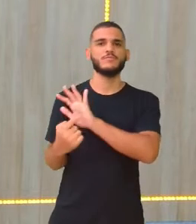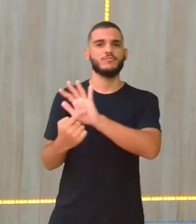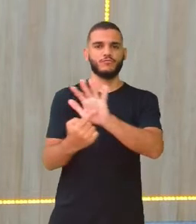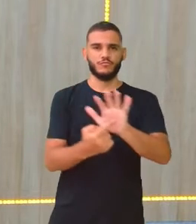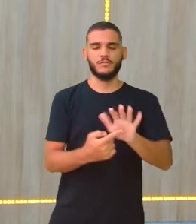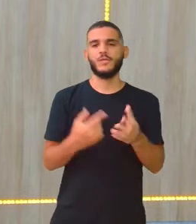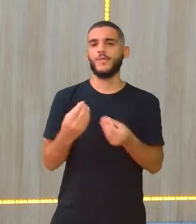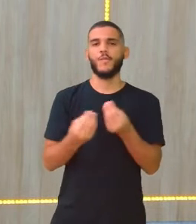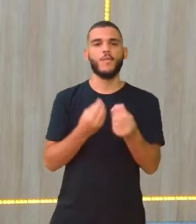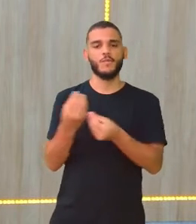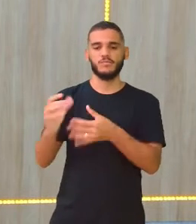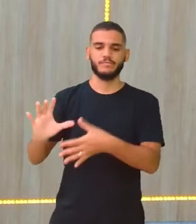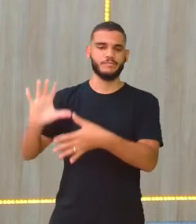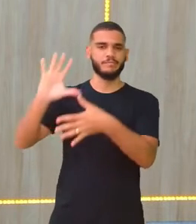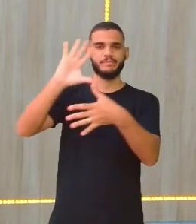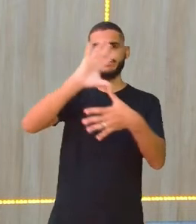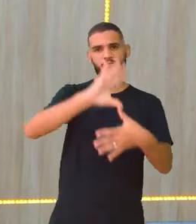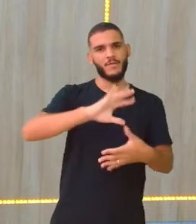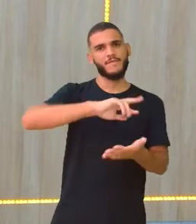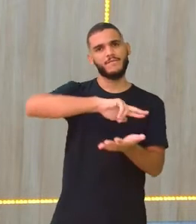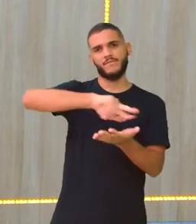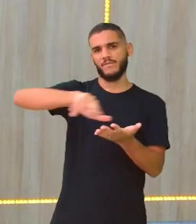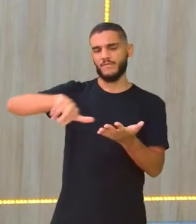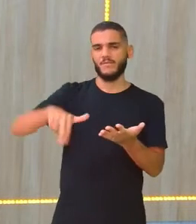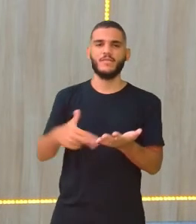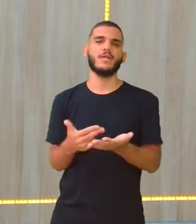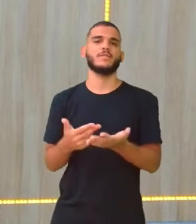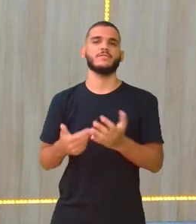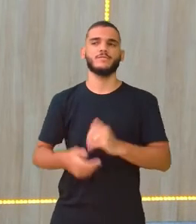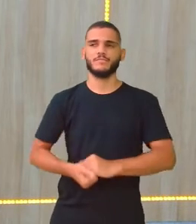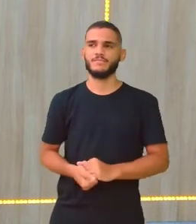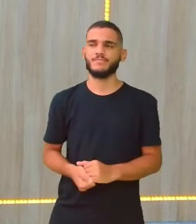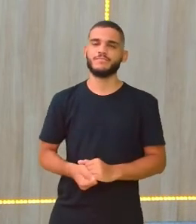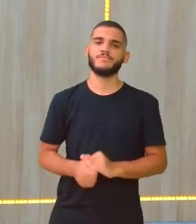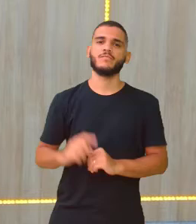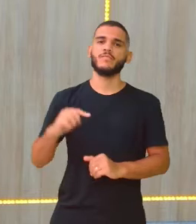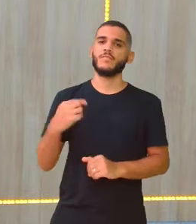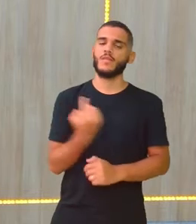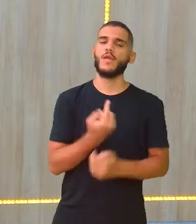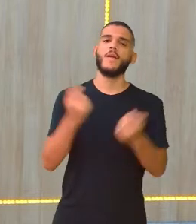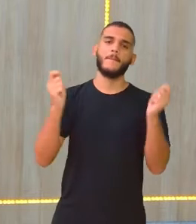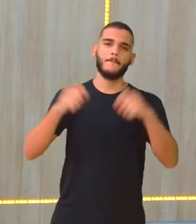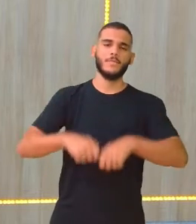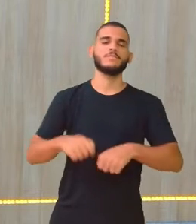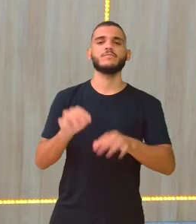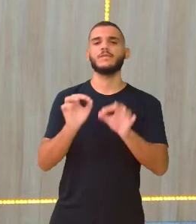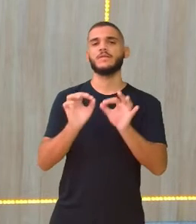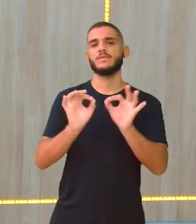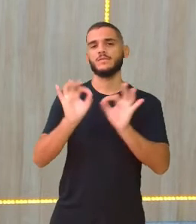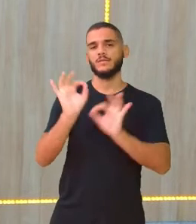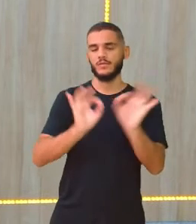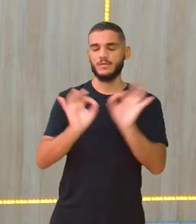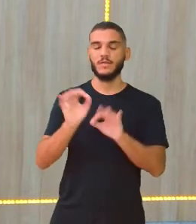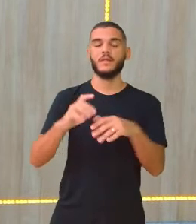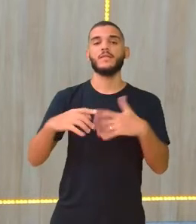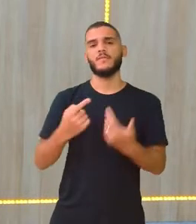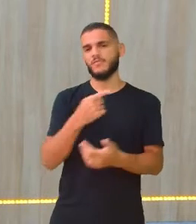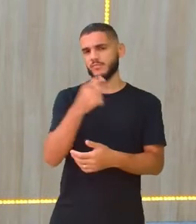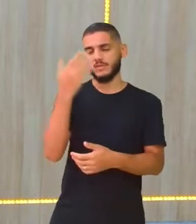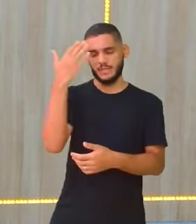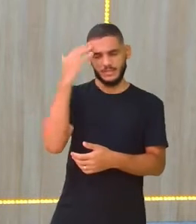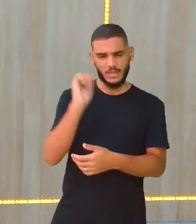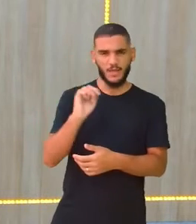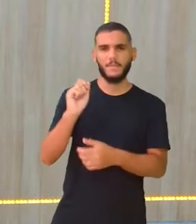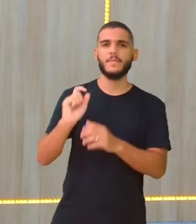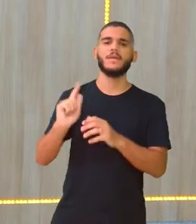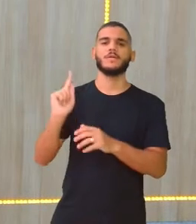plano cartográfico dos mais variados tipos que a gente possa estabelecer, porque você sabe que a gente na geografia estuda